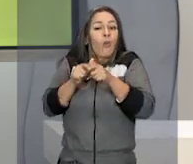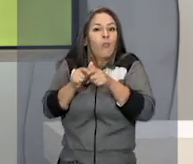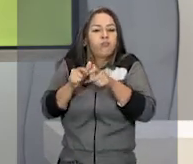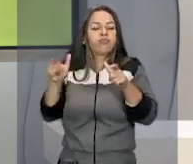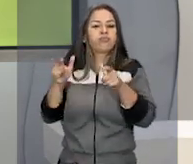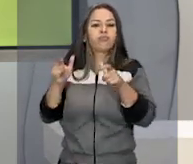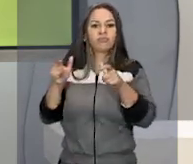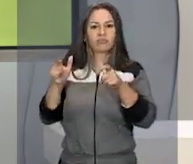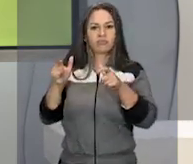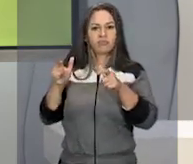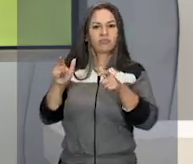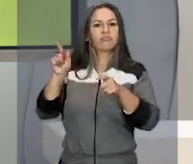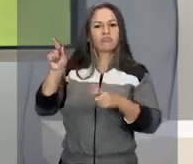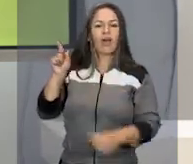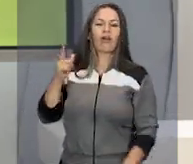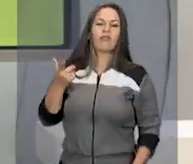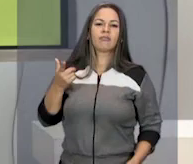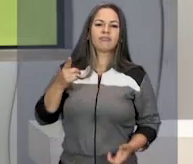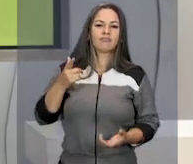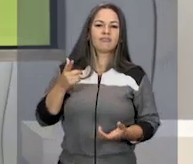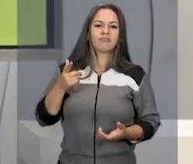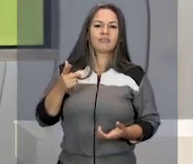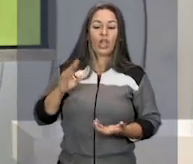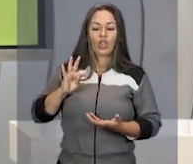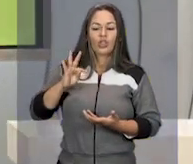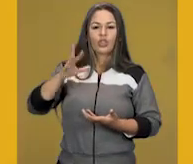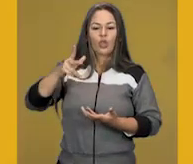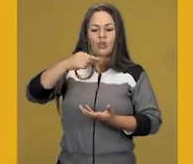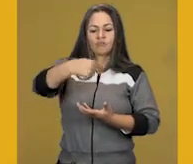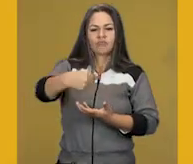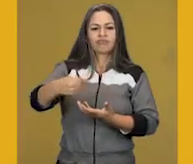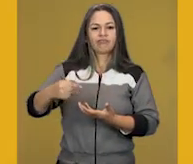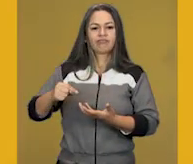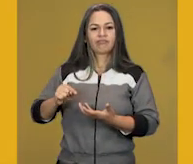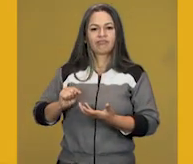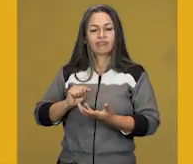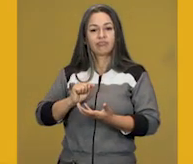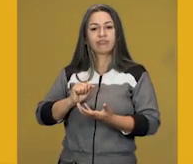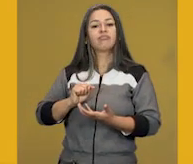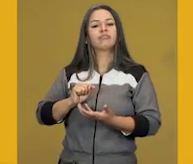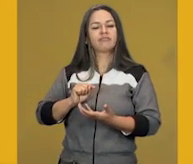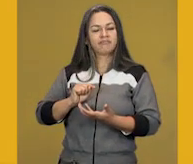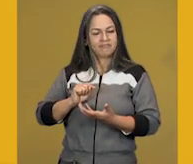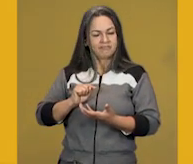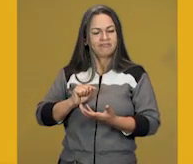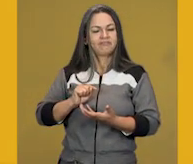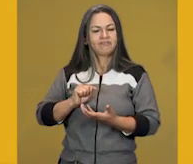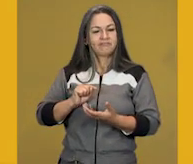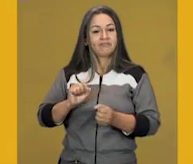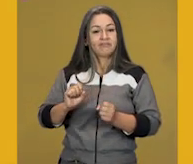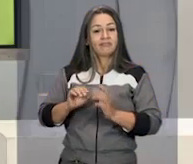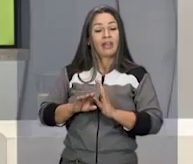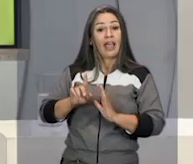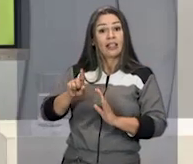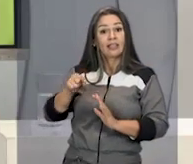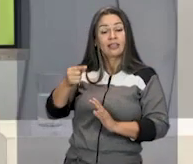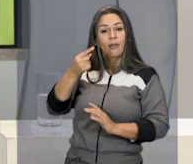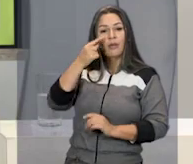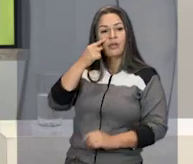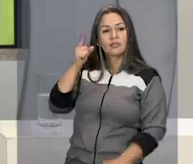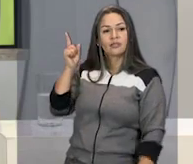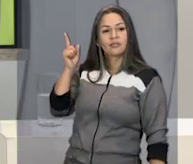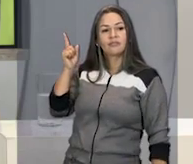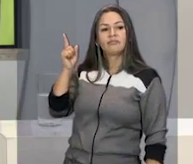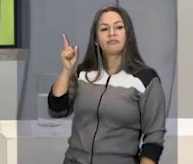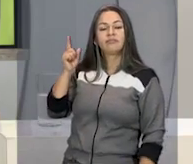China abocanharam um monte de gente aí. Depois vem a Indonésia, o terceiro país mais populoso da Ásia, com 200, deu um salto